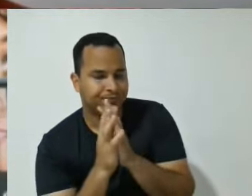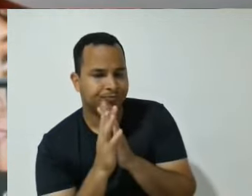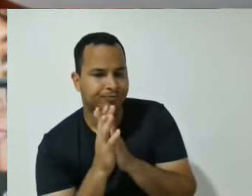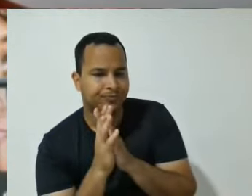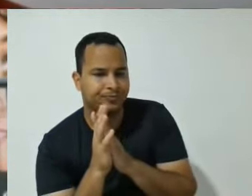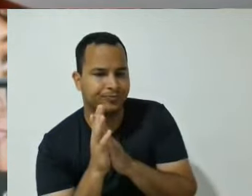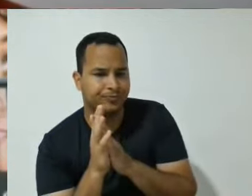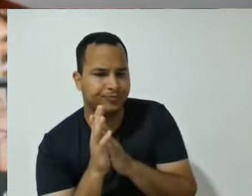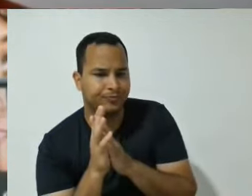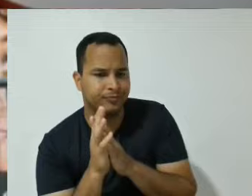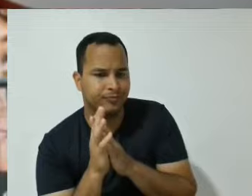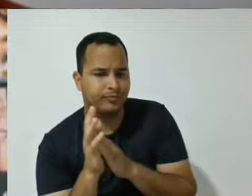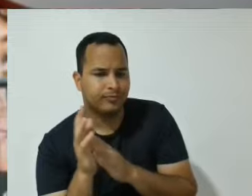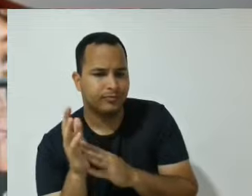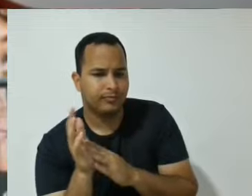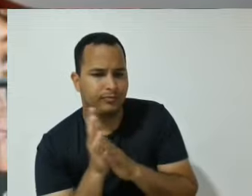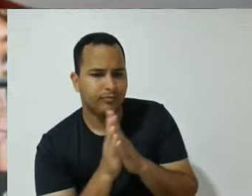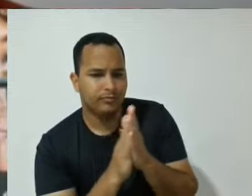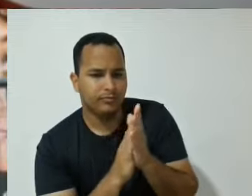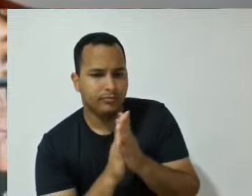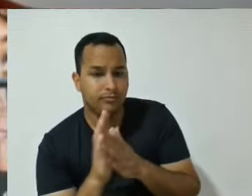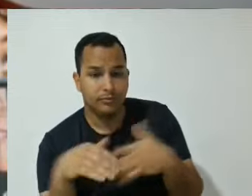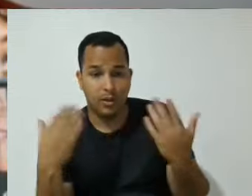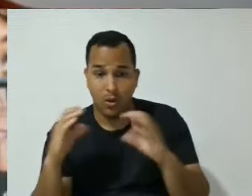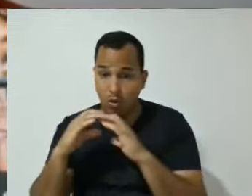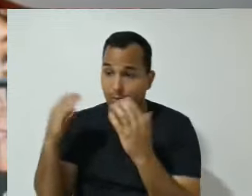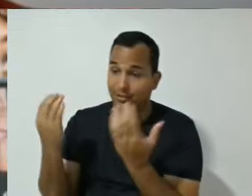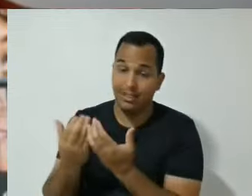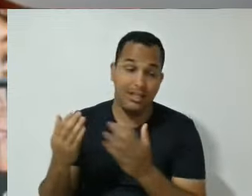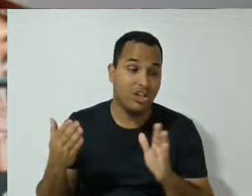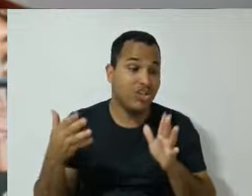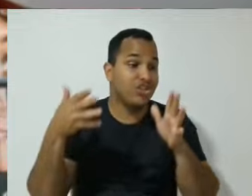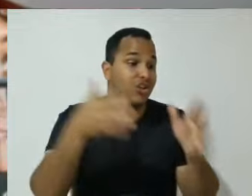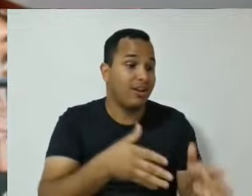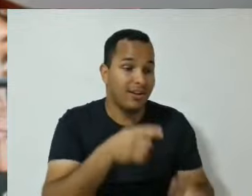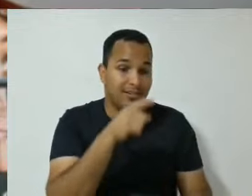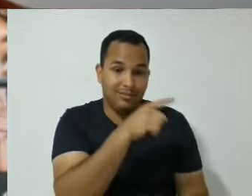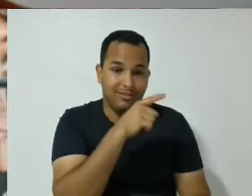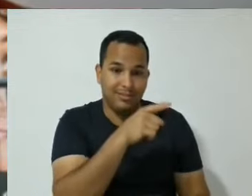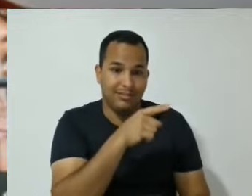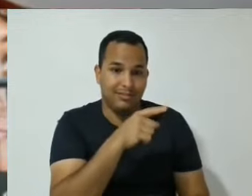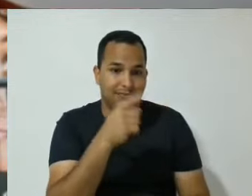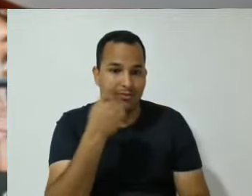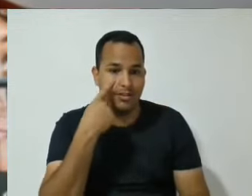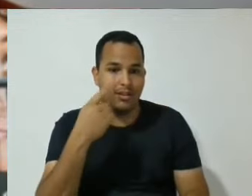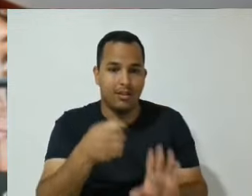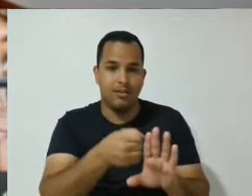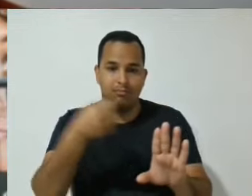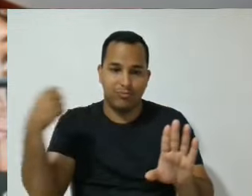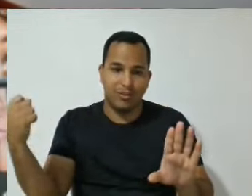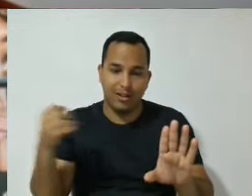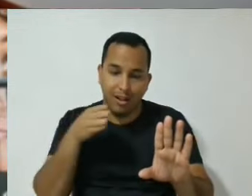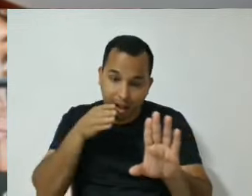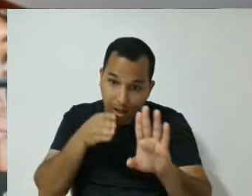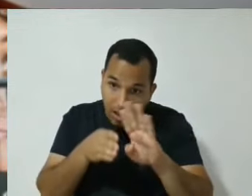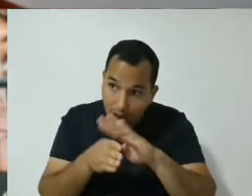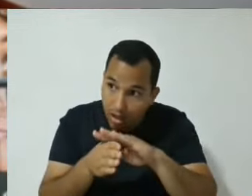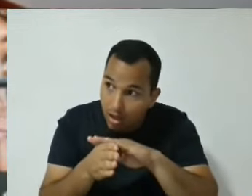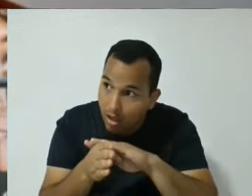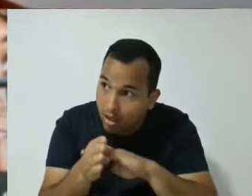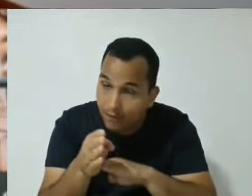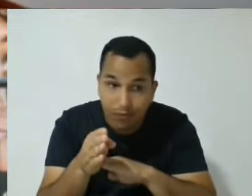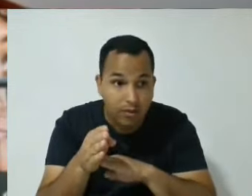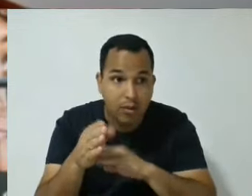Então, quando a gente, né, a comunidade chega, né, atravessa o portão do Centro Cultural e encontra